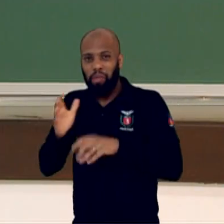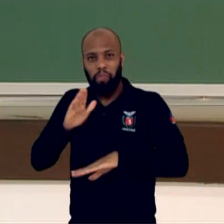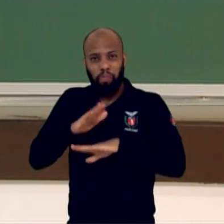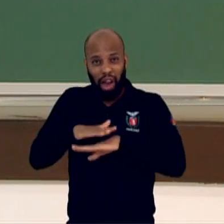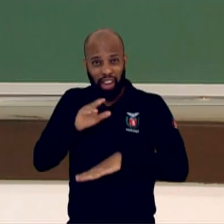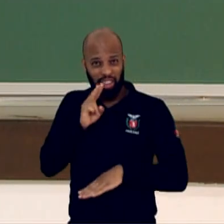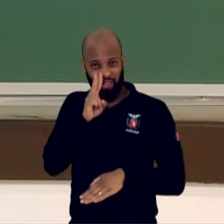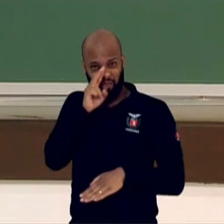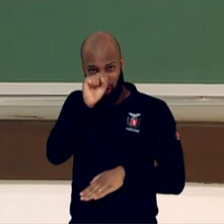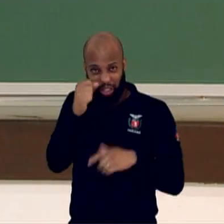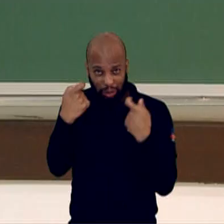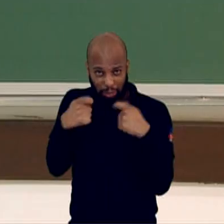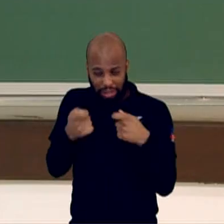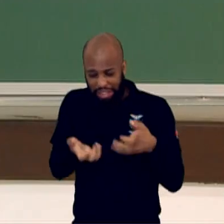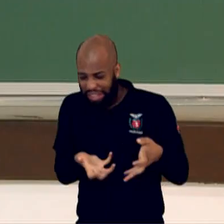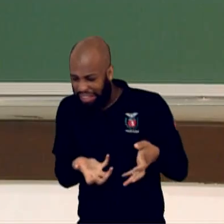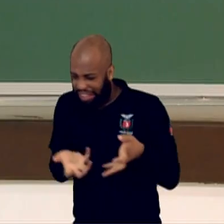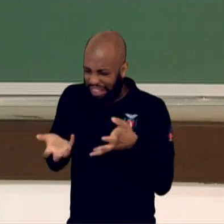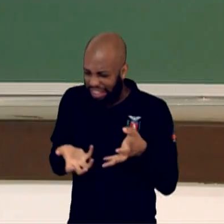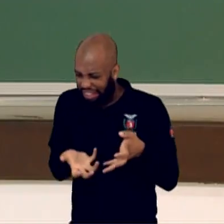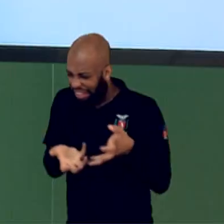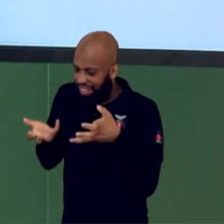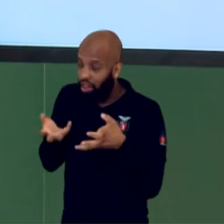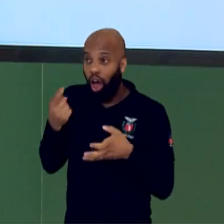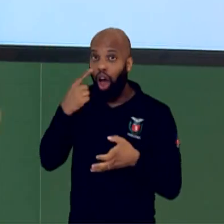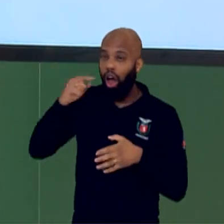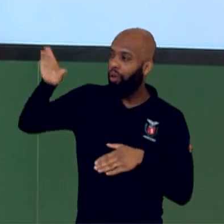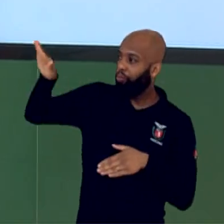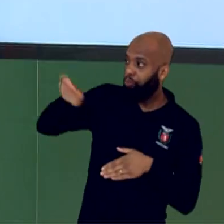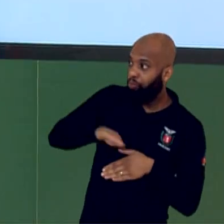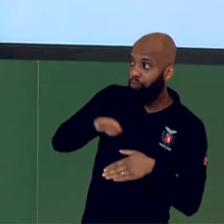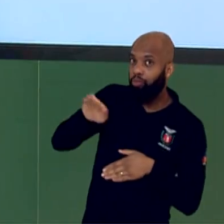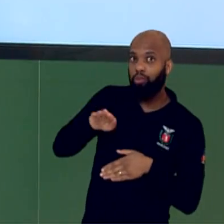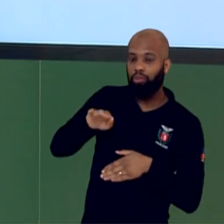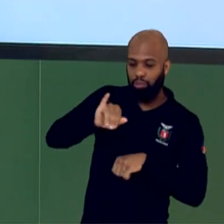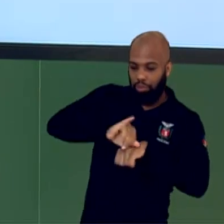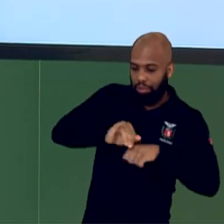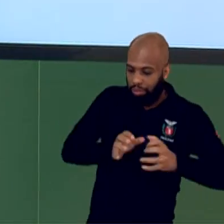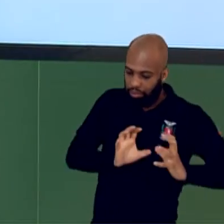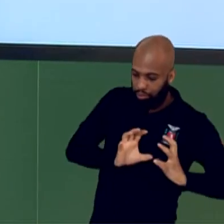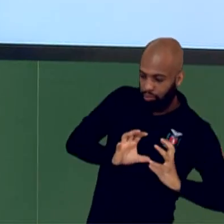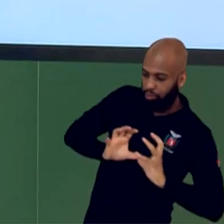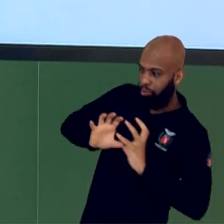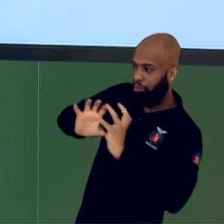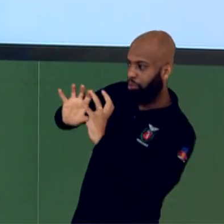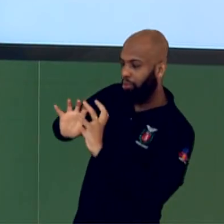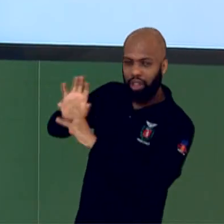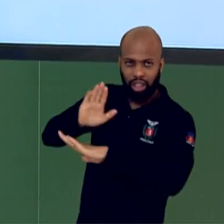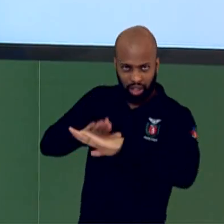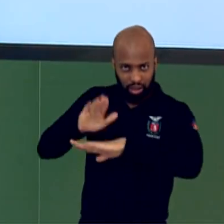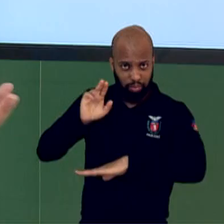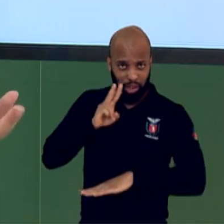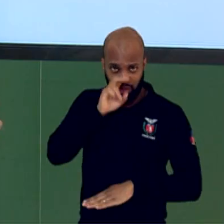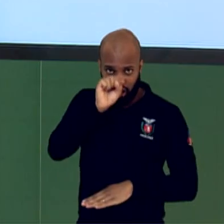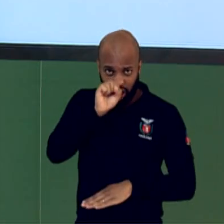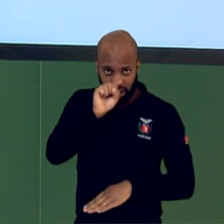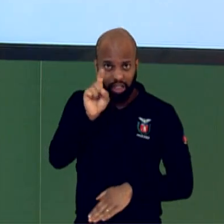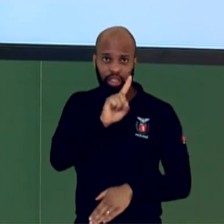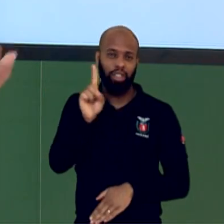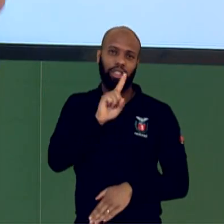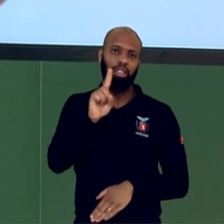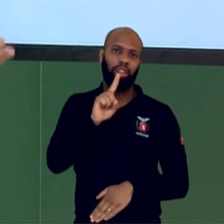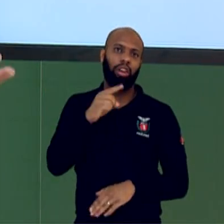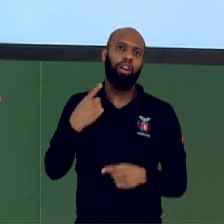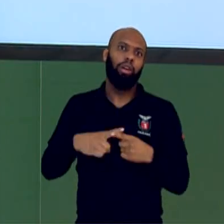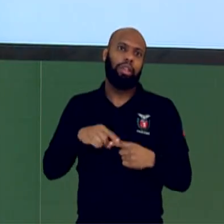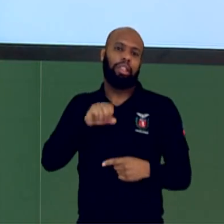esforço? Então pense, você vai usar a rampa ali para elevar um objeto. Você vai aumentar o esforço? Não, né, gente? Senão você nem